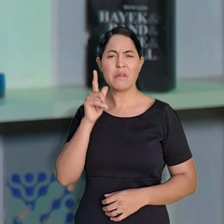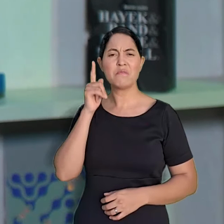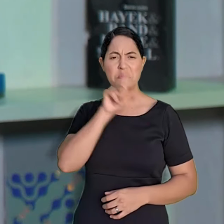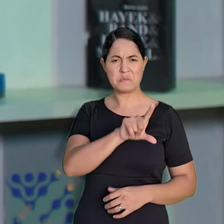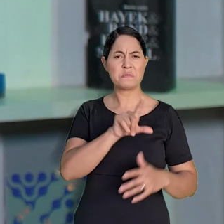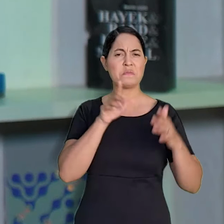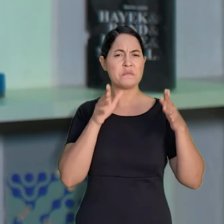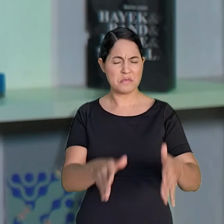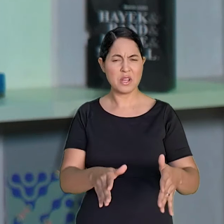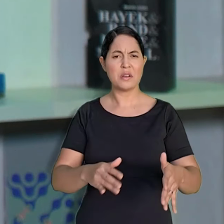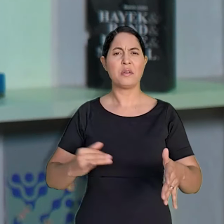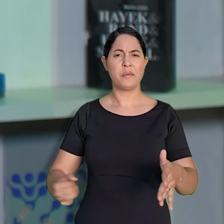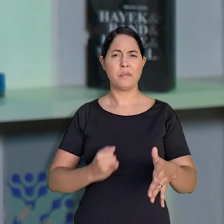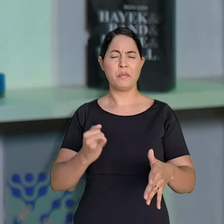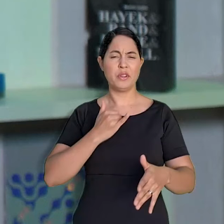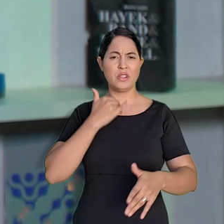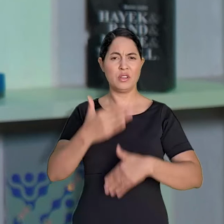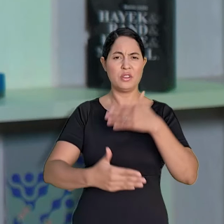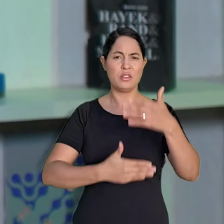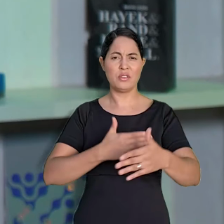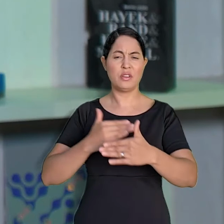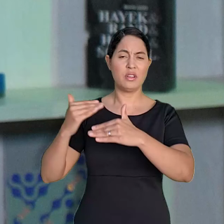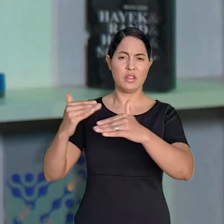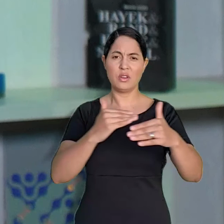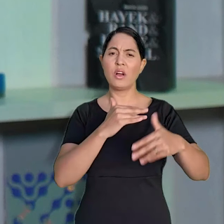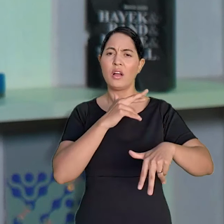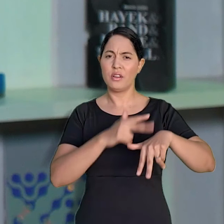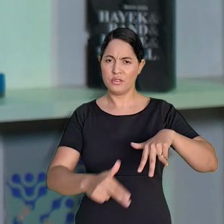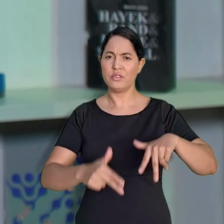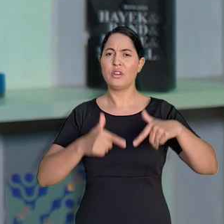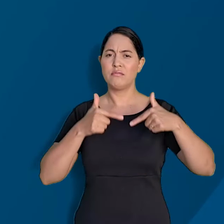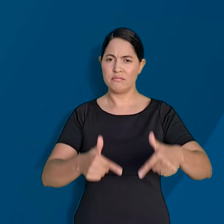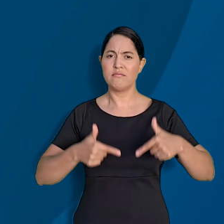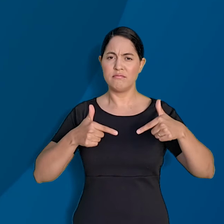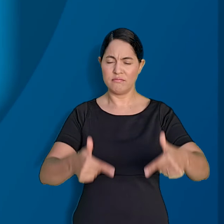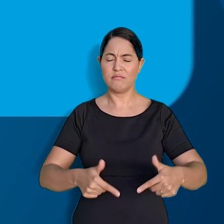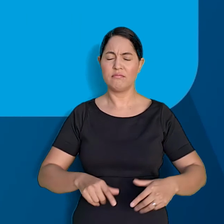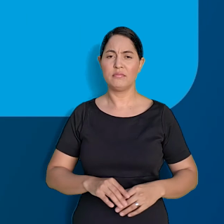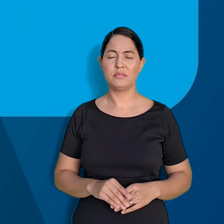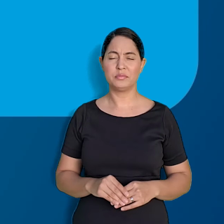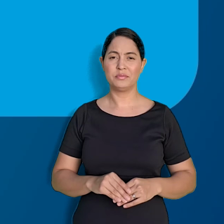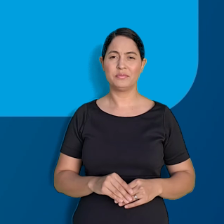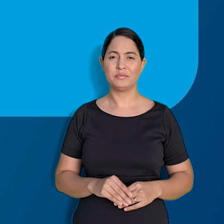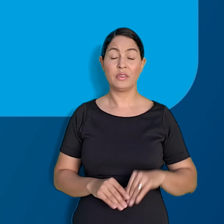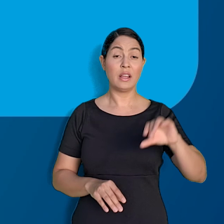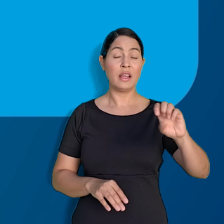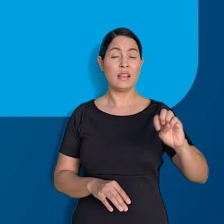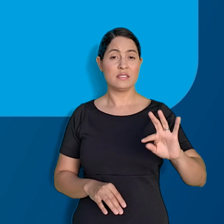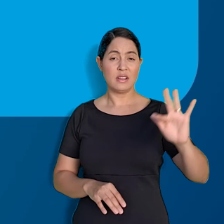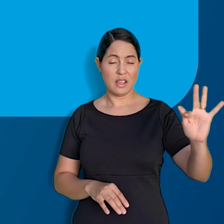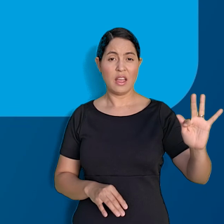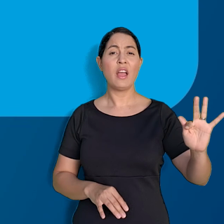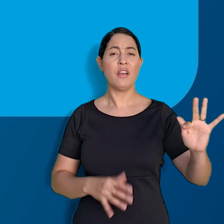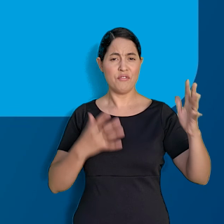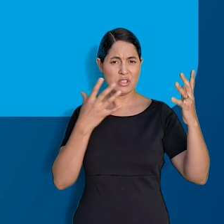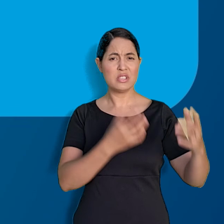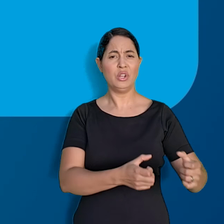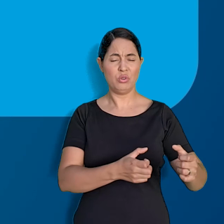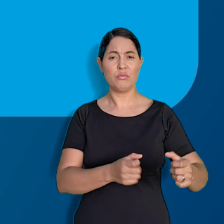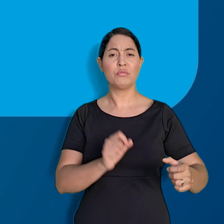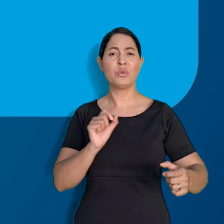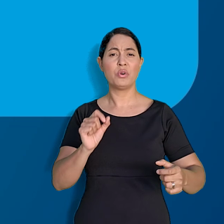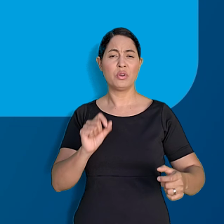celebrou mais um avanço na luta pela igualdade de gênero. O Supremo Tribunal Federal validou por